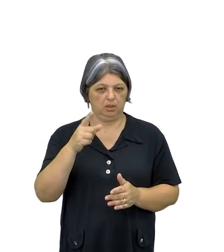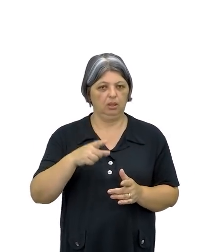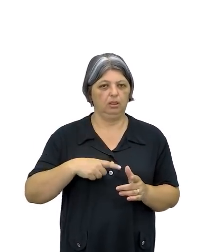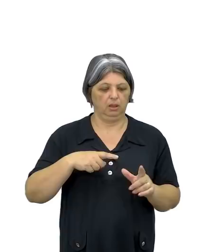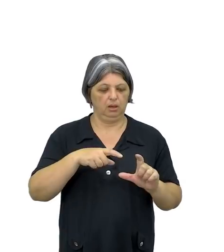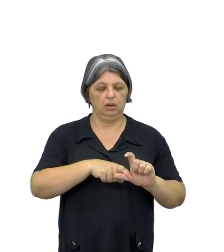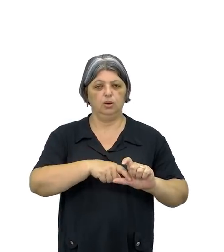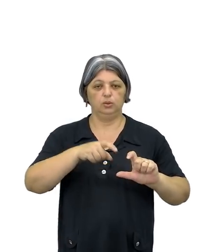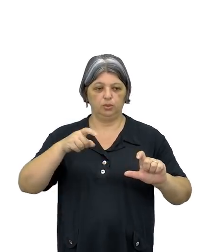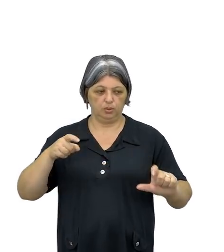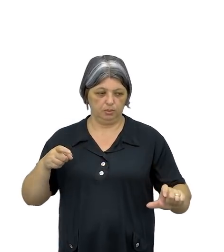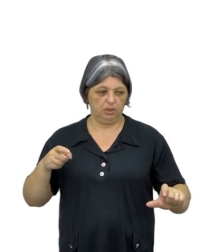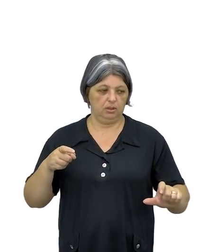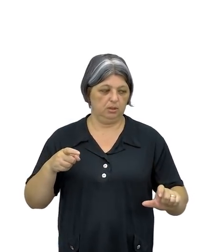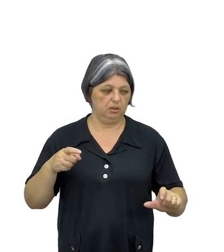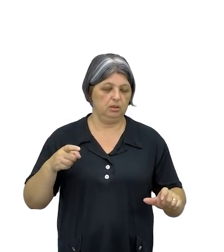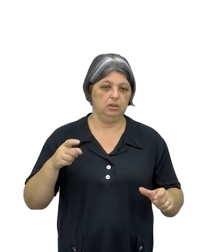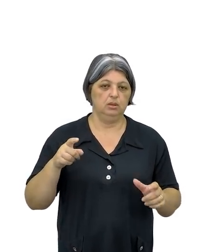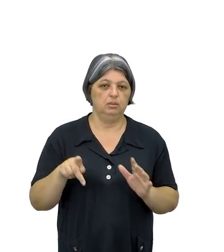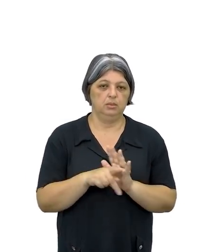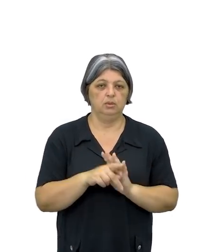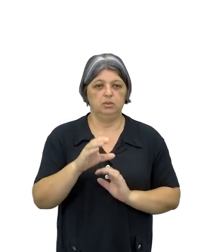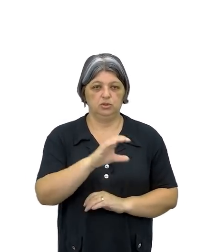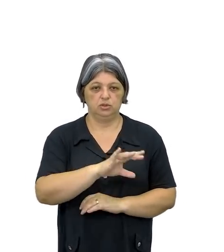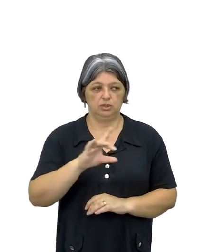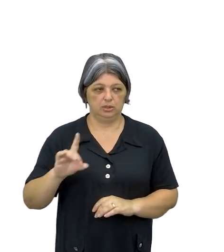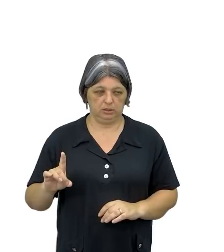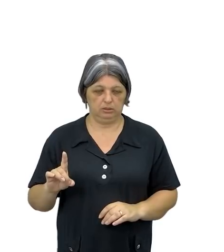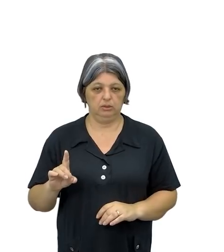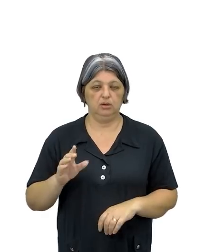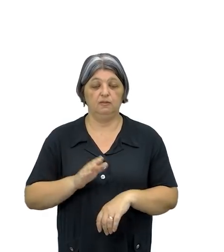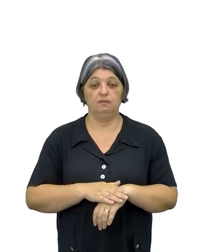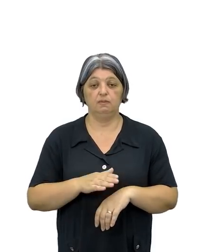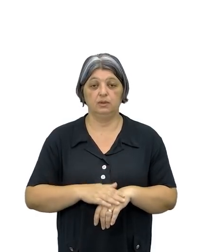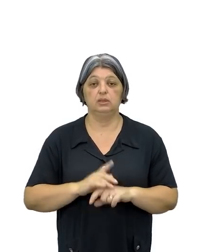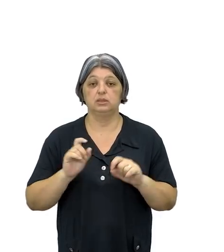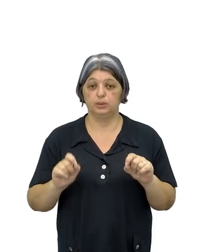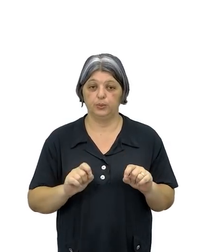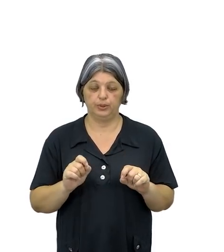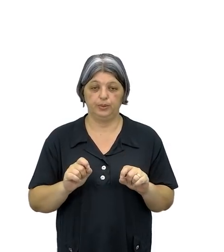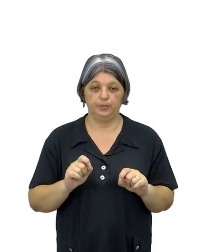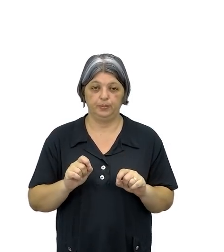vossos coordenadores e os gestores das vossas escolas, fazer